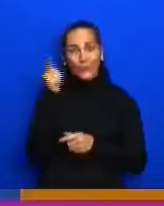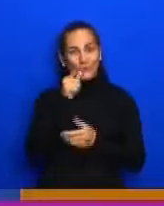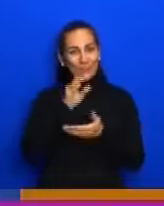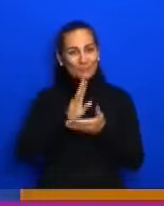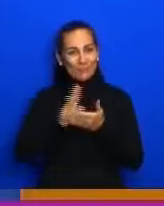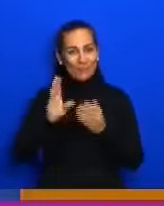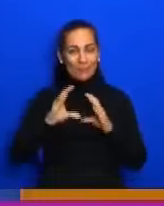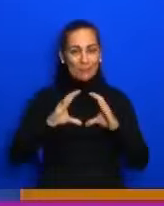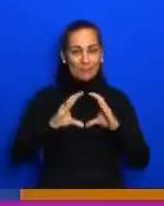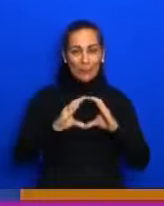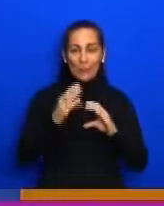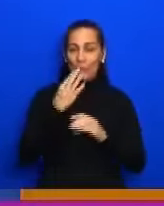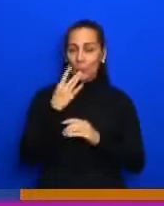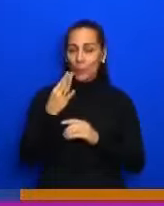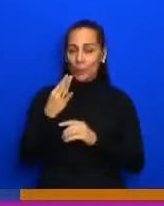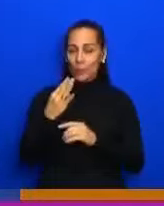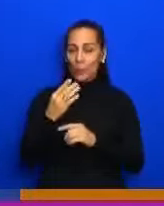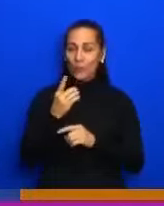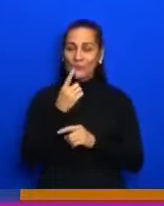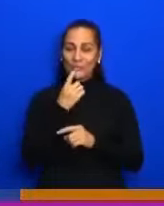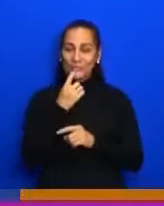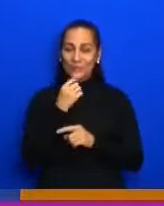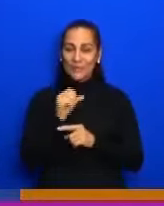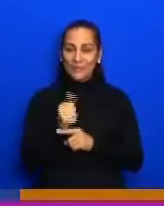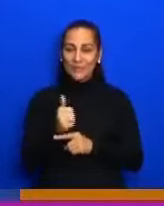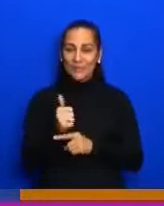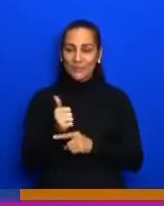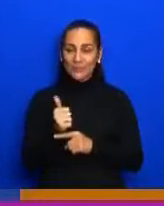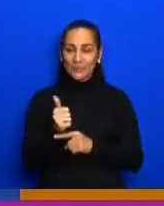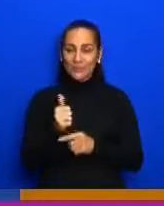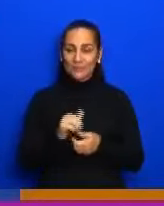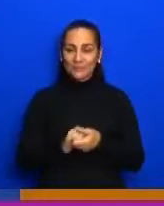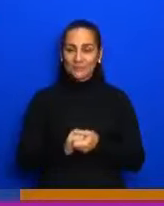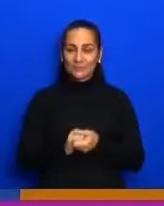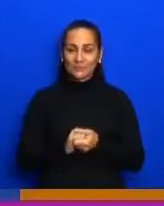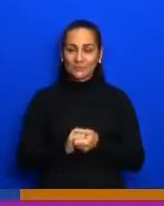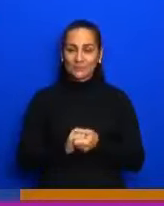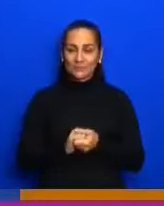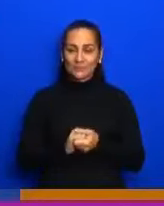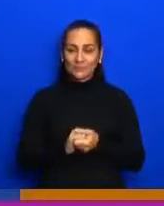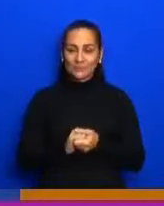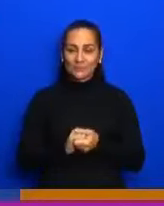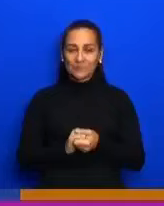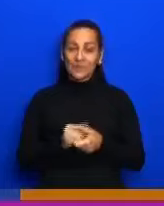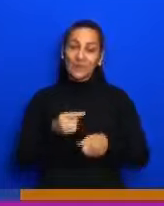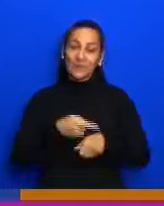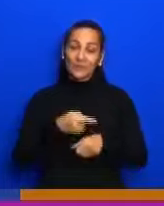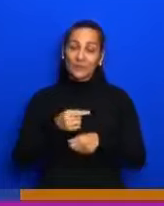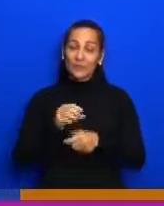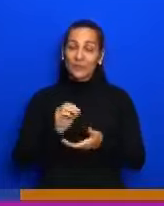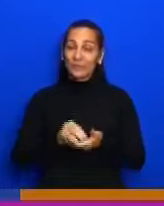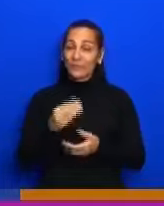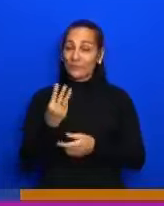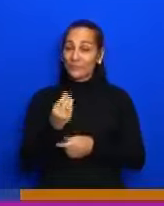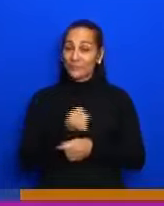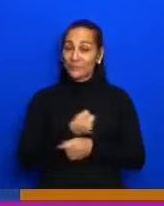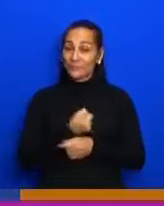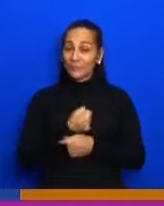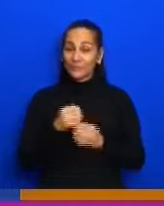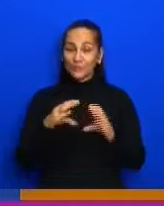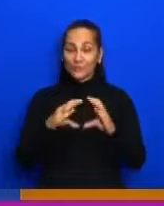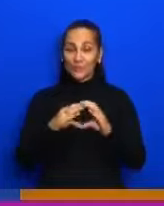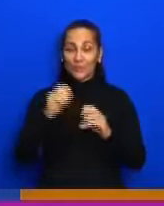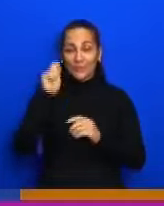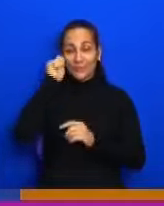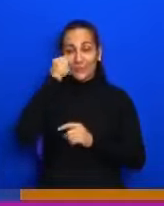prêmio. Bola vermelha, número 11. Vermelha, 11. Agora, faltam 3 números.